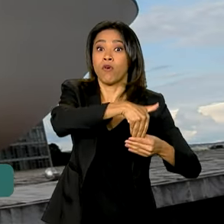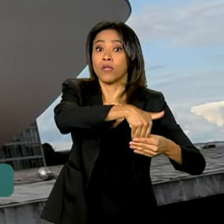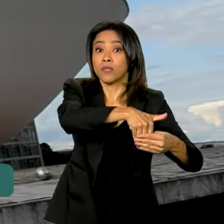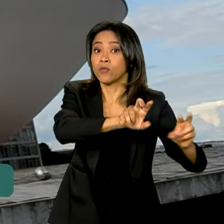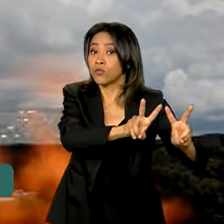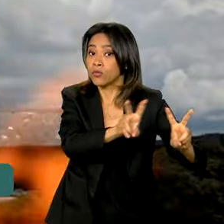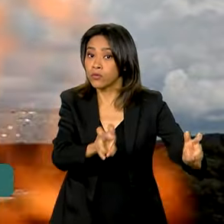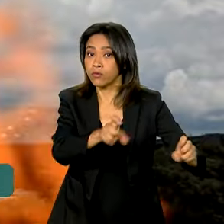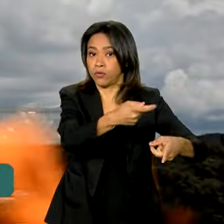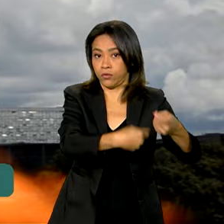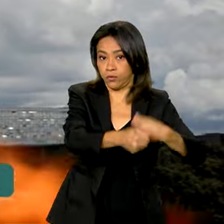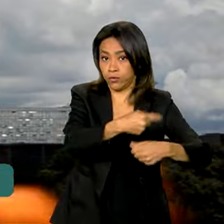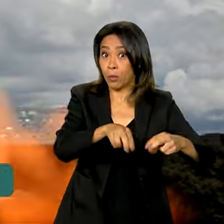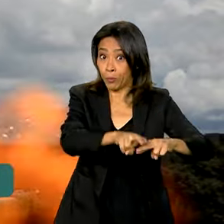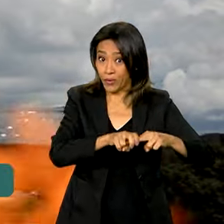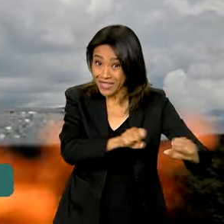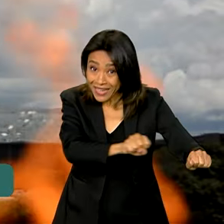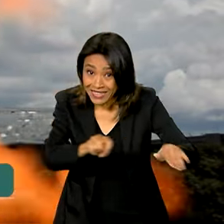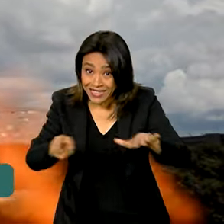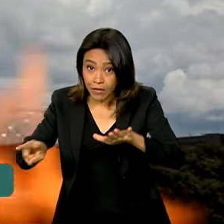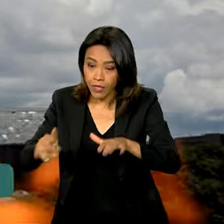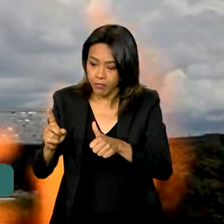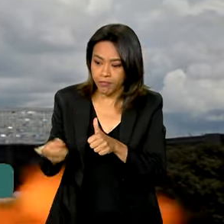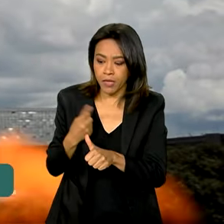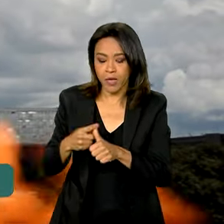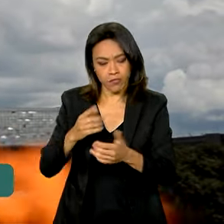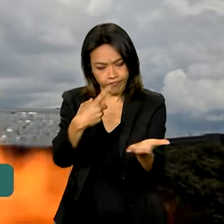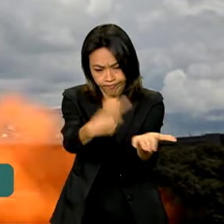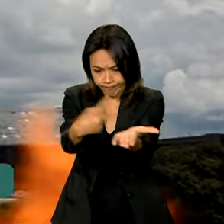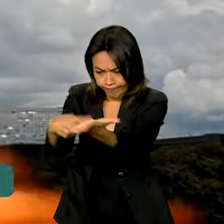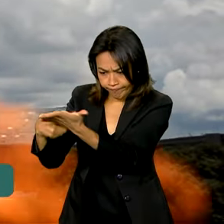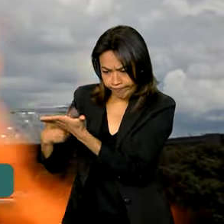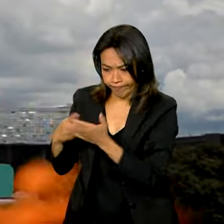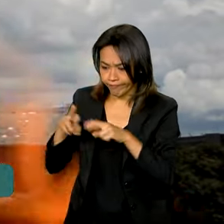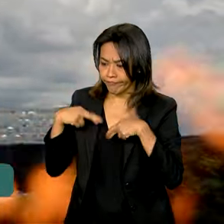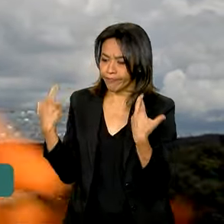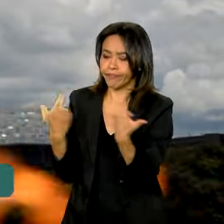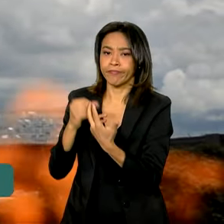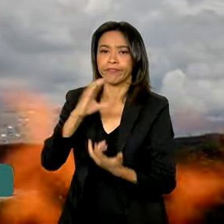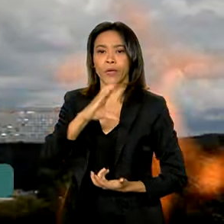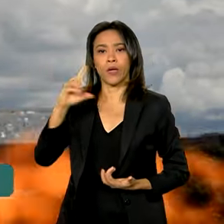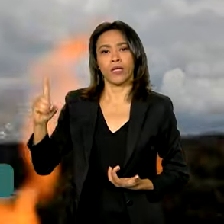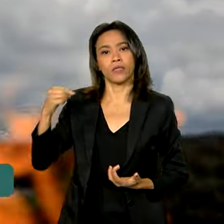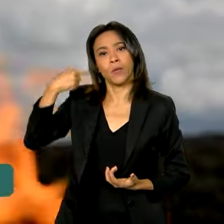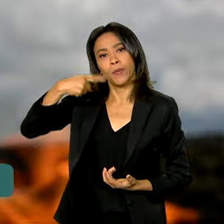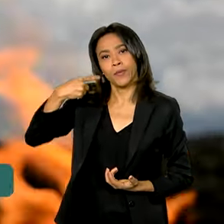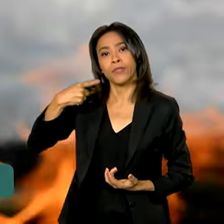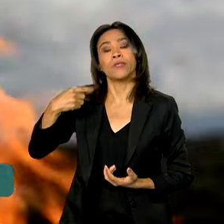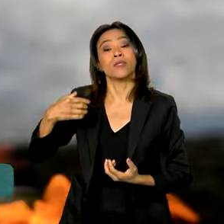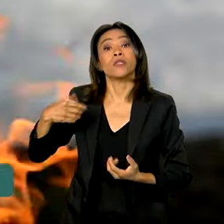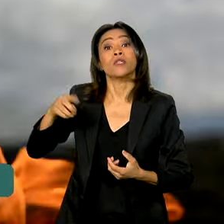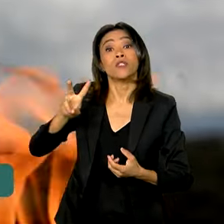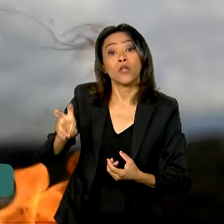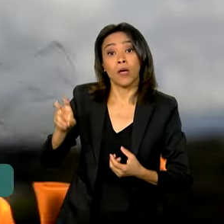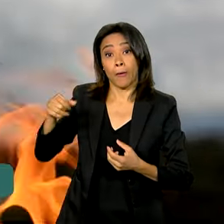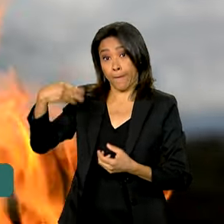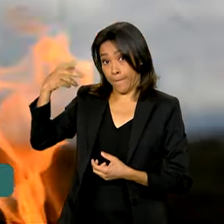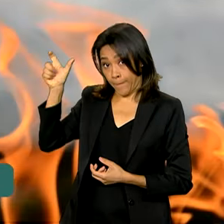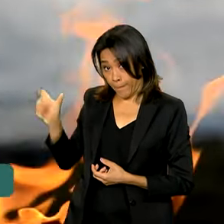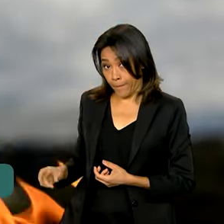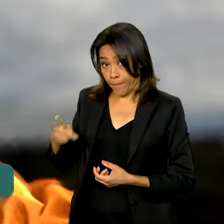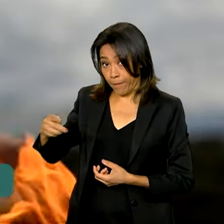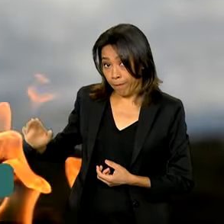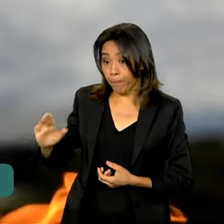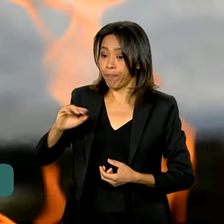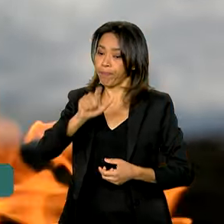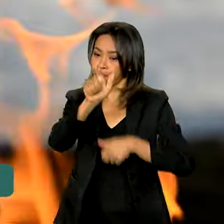econômicas. Por isso, a semana começou com uma reunião de coordenação política entre o presidente Lula, ministros e os líderes do